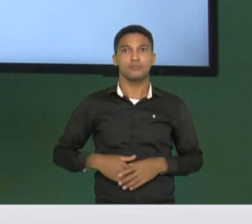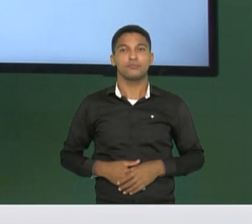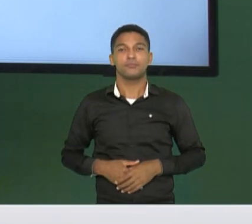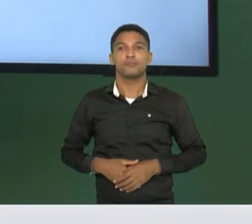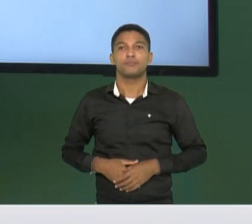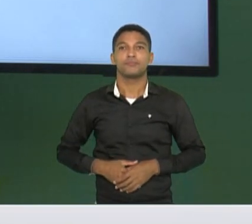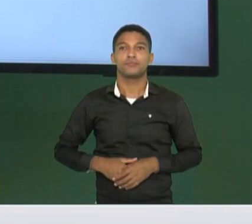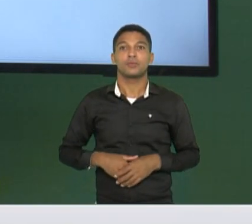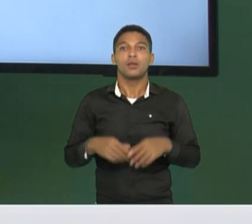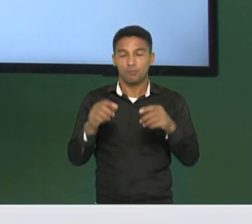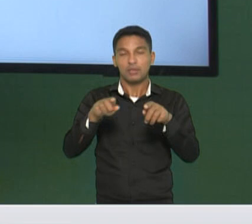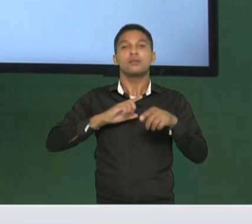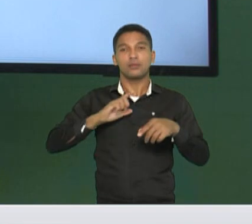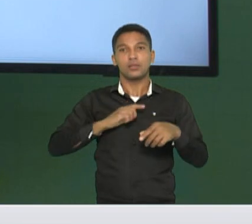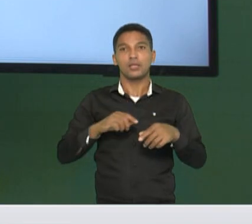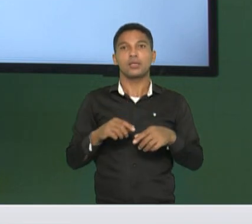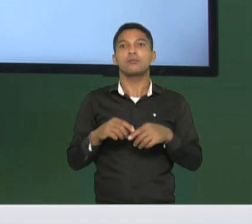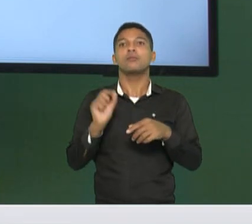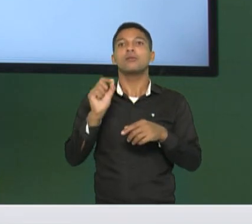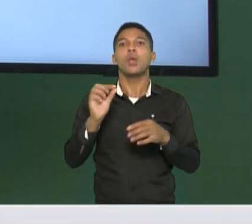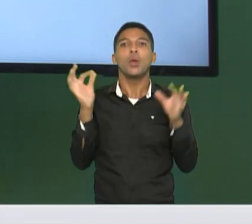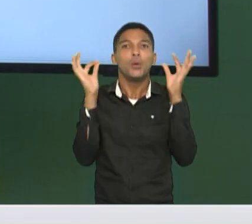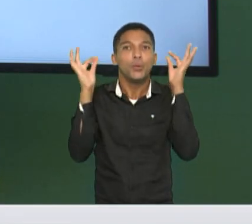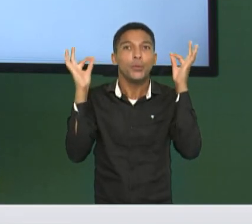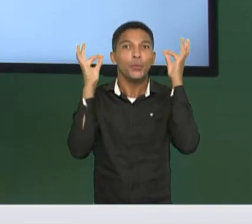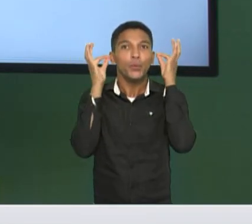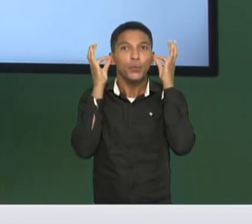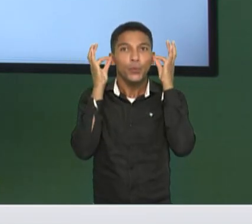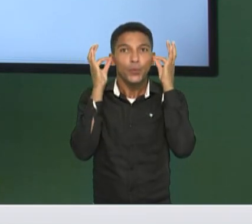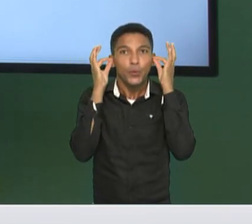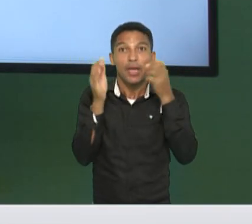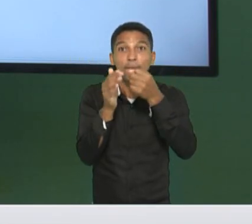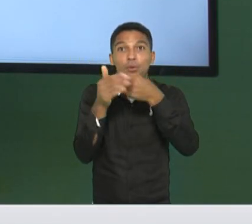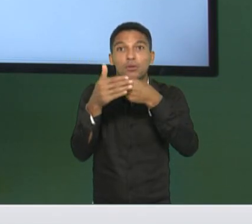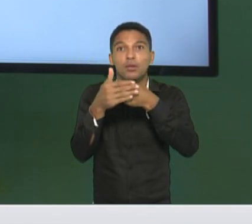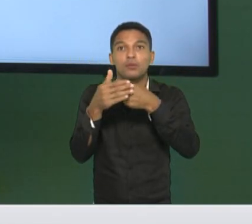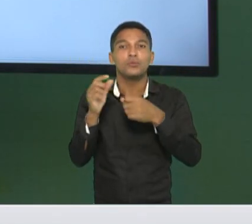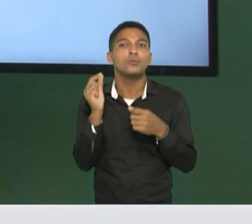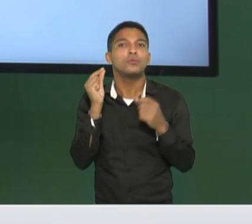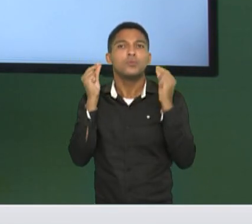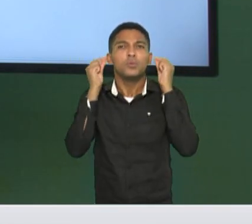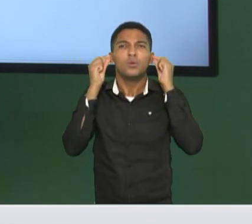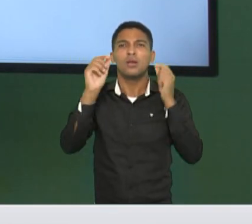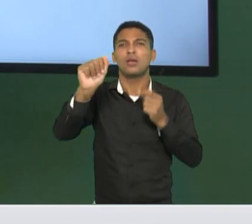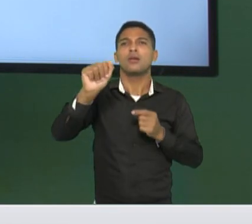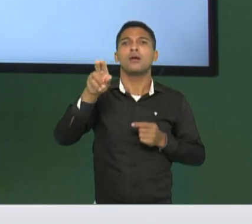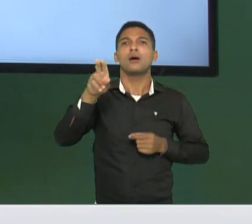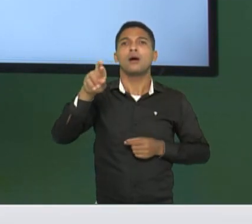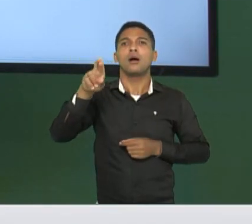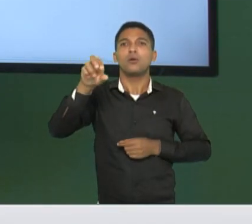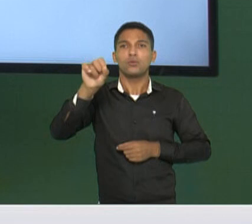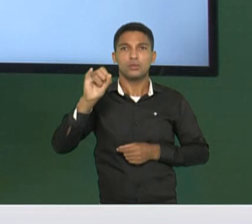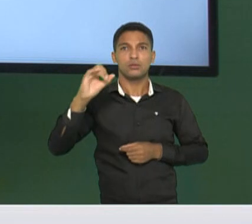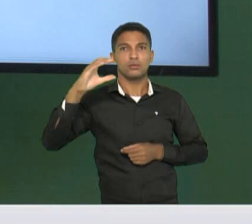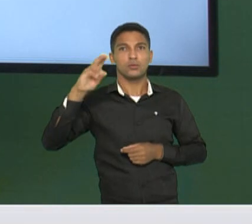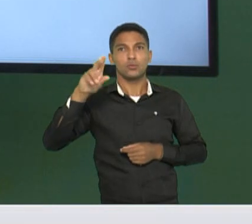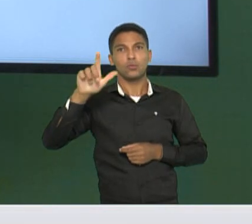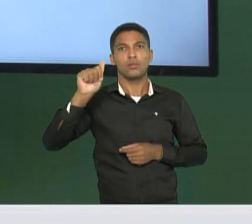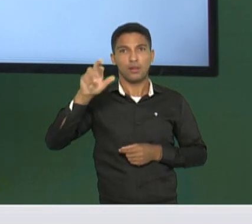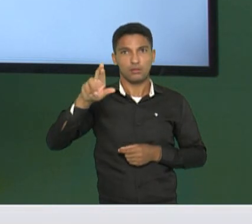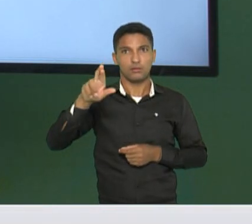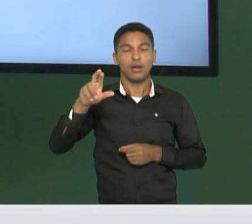barulho, né? Ao som bem alto. Então, quanto mais intenso, menos tempo temos que ficar